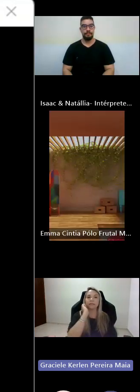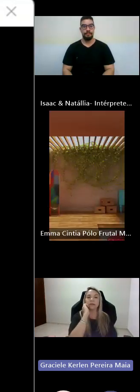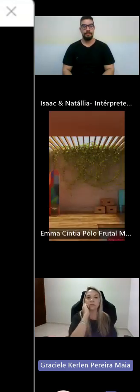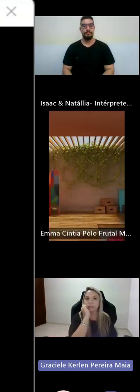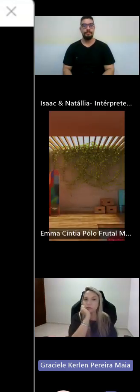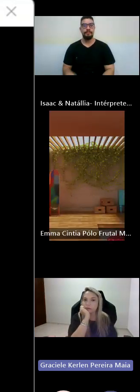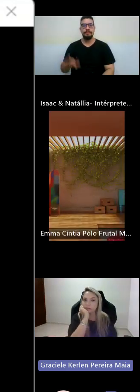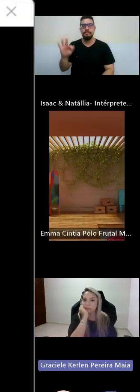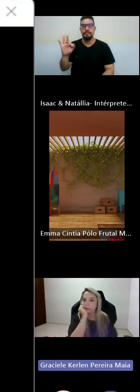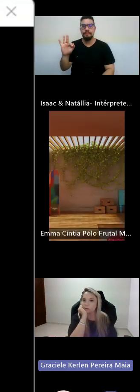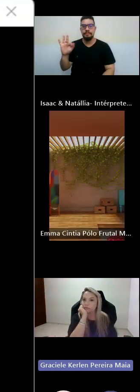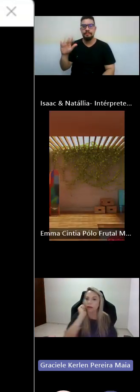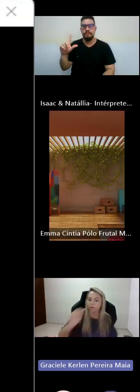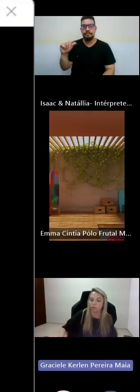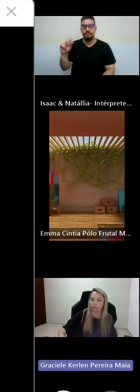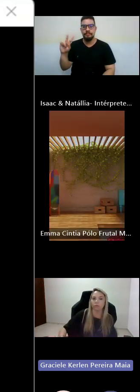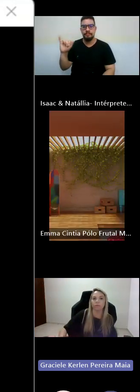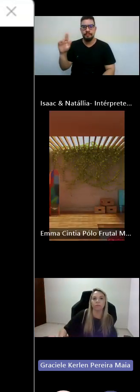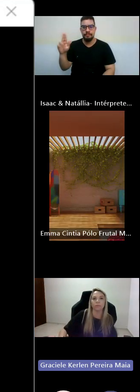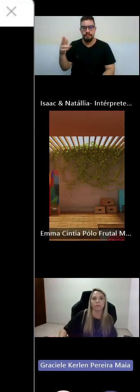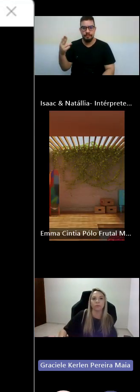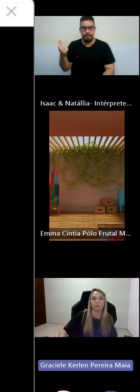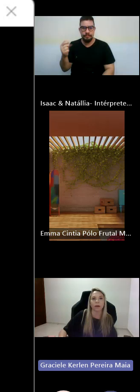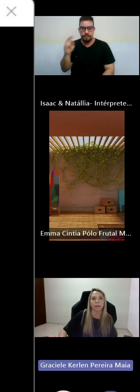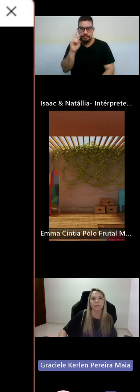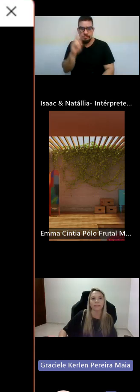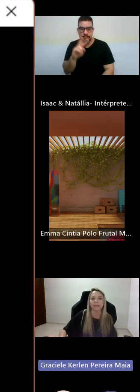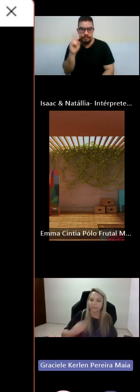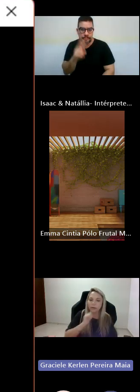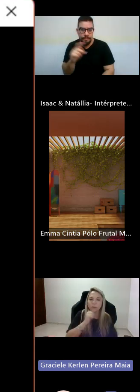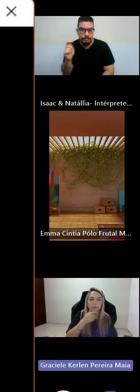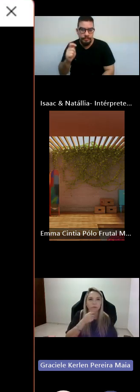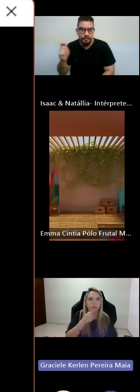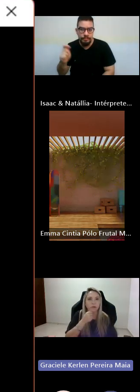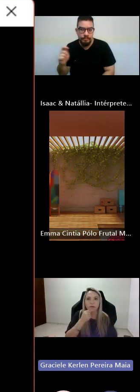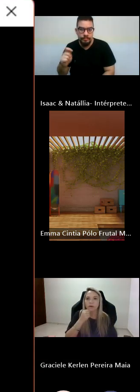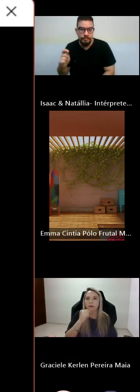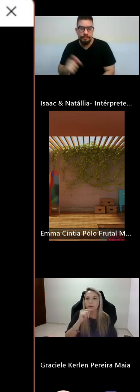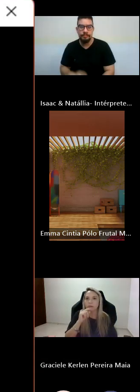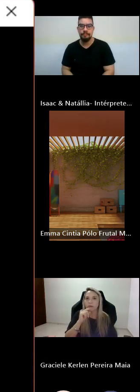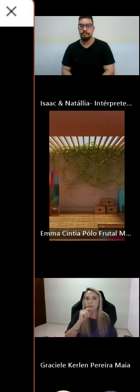Flavinha, vocês estão conseguindo ver a apresentação?